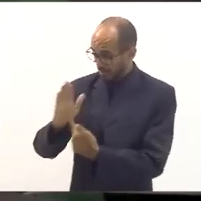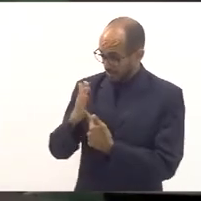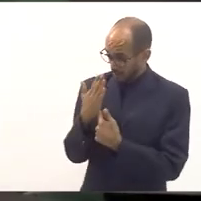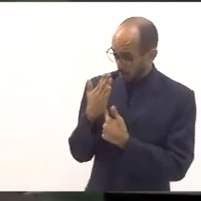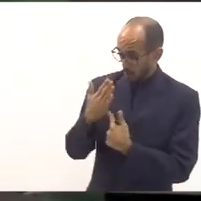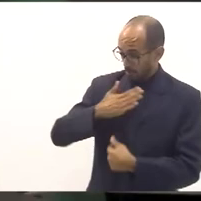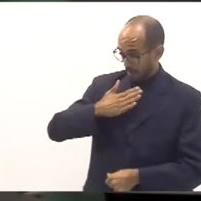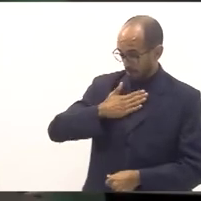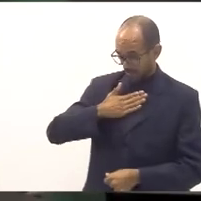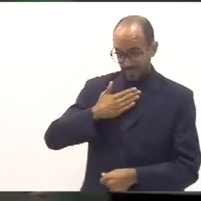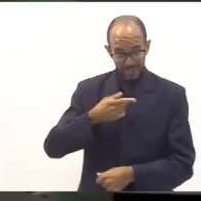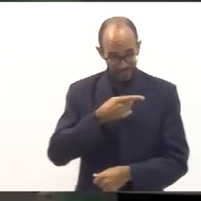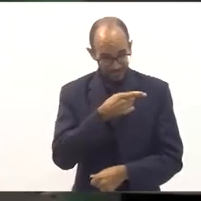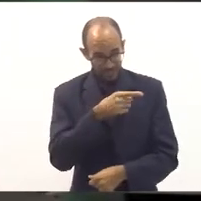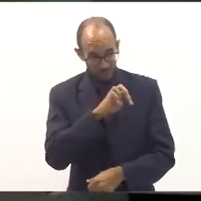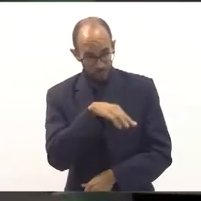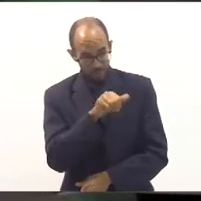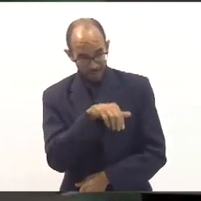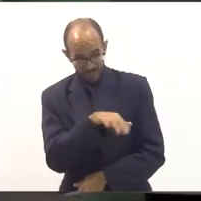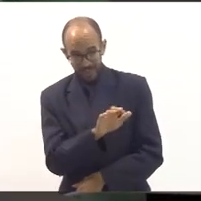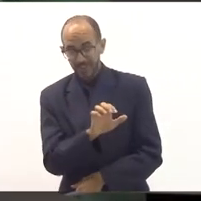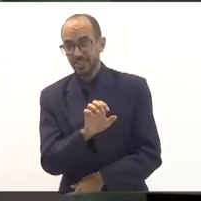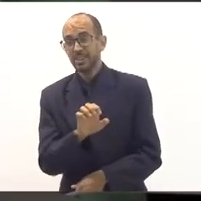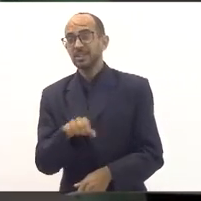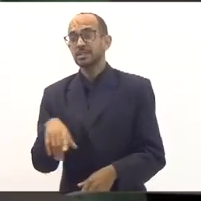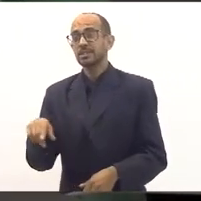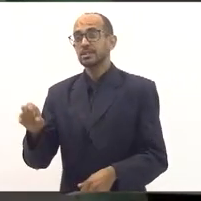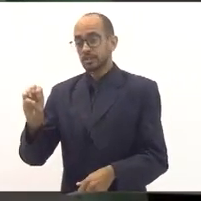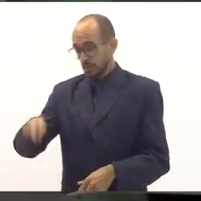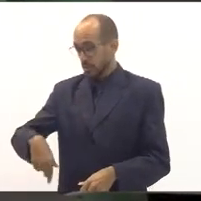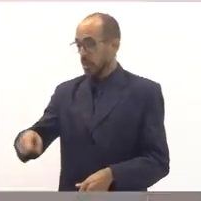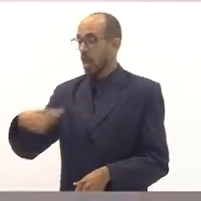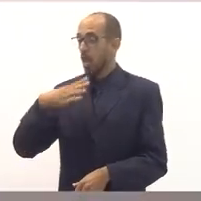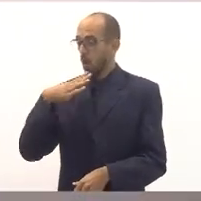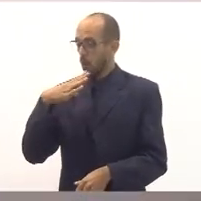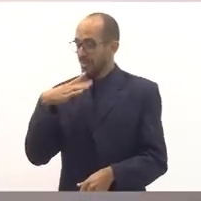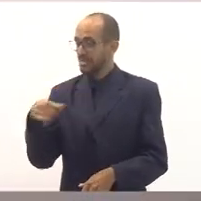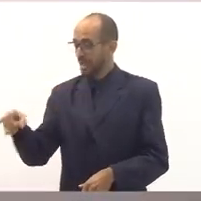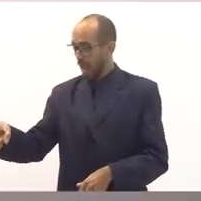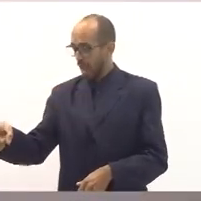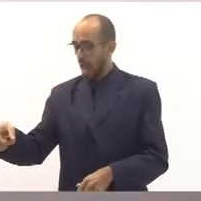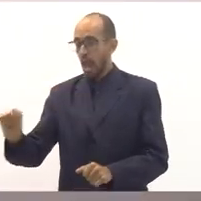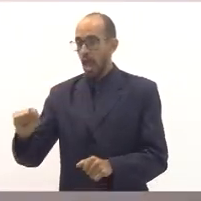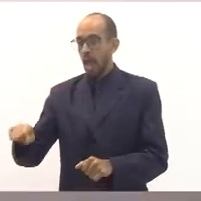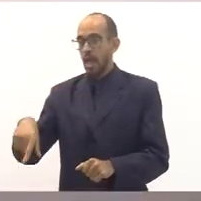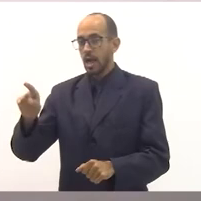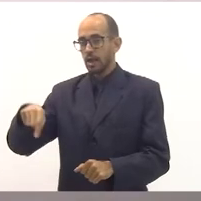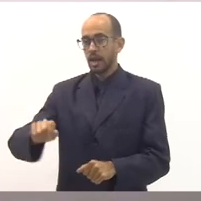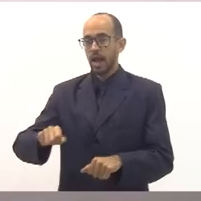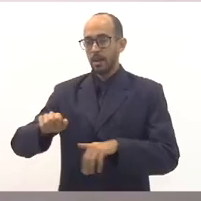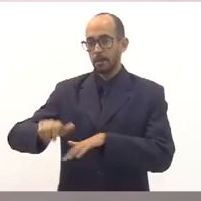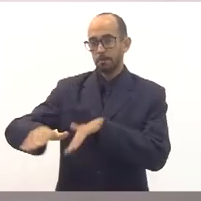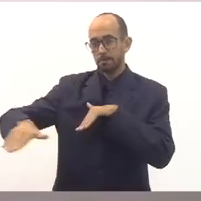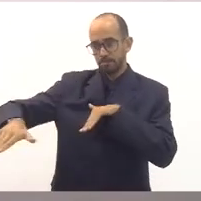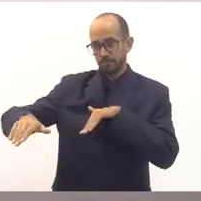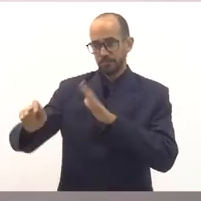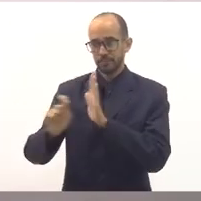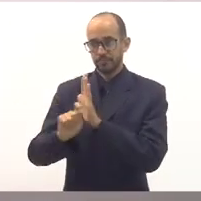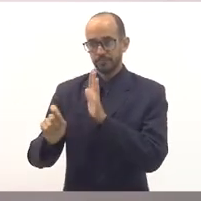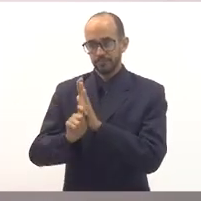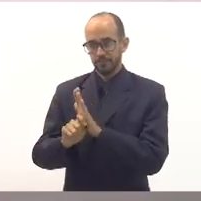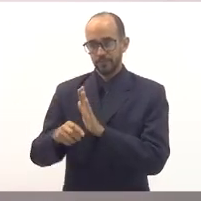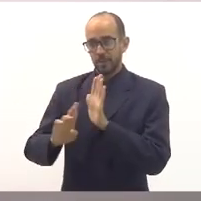Prado e conheci Monique Prado na numa das primeiras reuniões das marchas das favelas representando o mandato